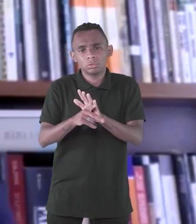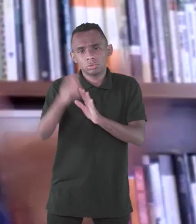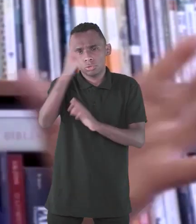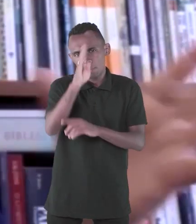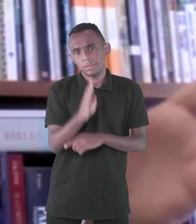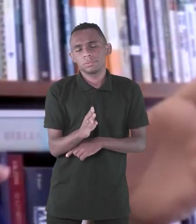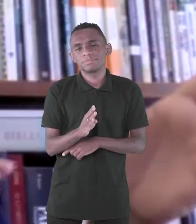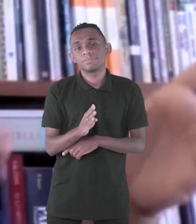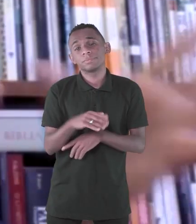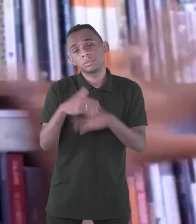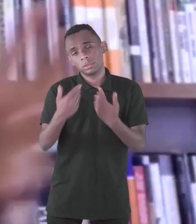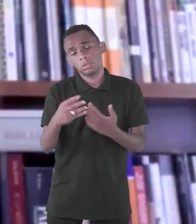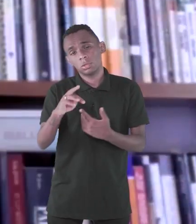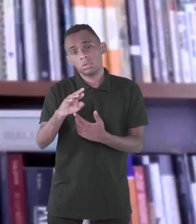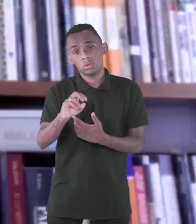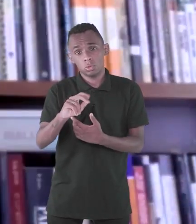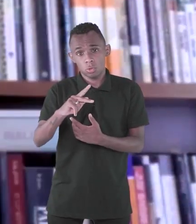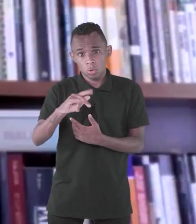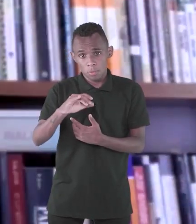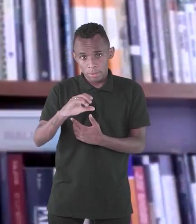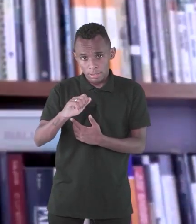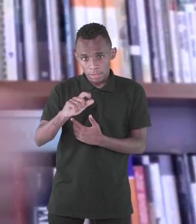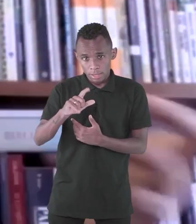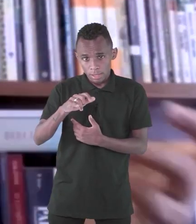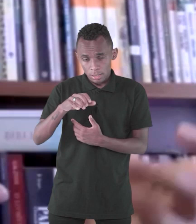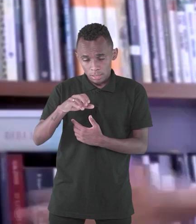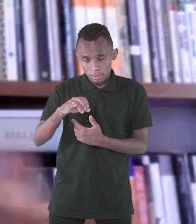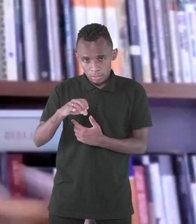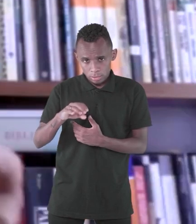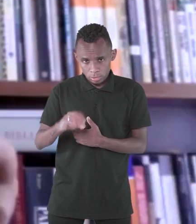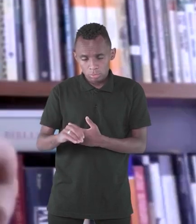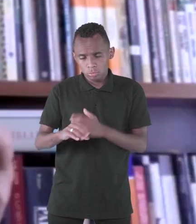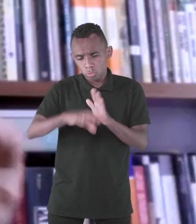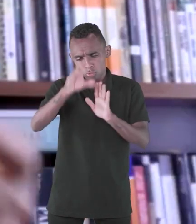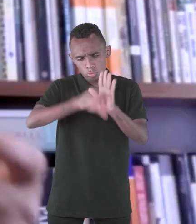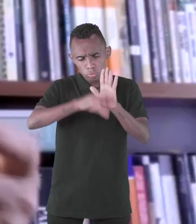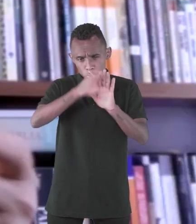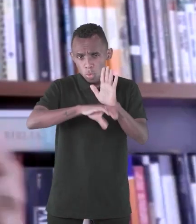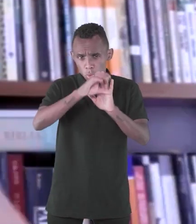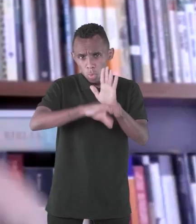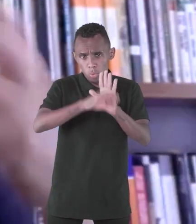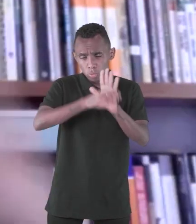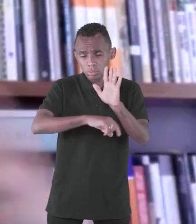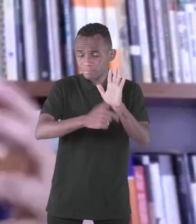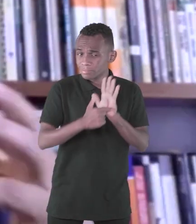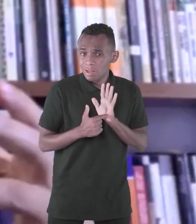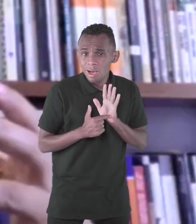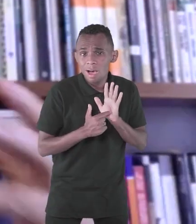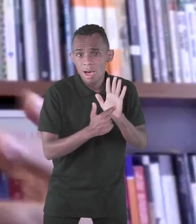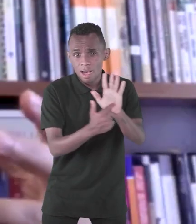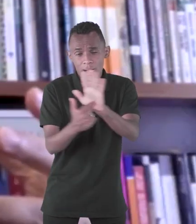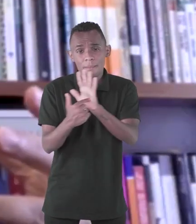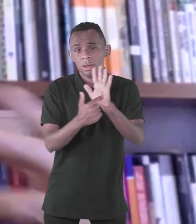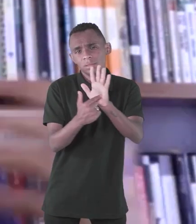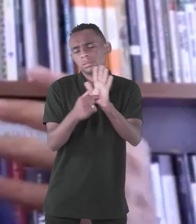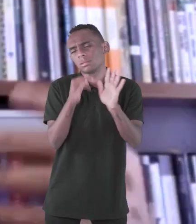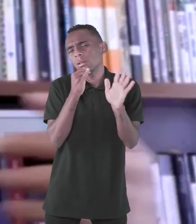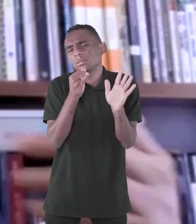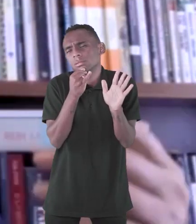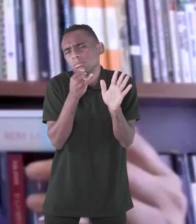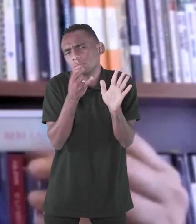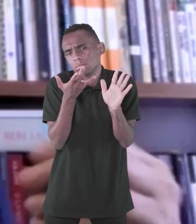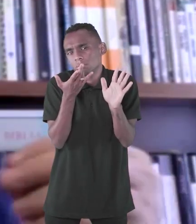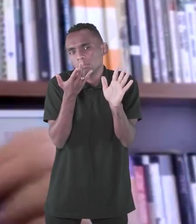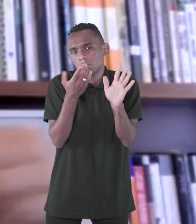isso. Então, aí no tropicalismo, esses conceitos antropofágicos aparecem na mistura que eles apresentam, trazendo,